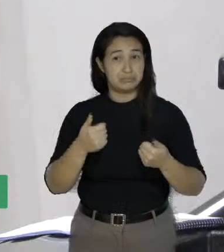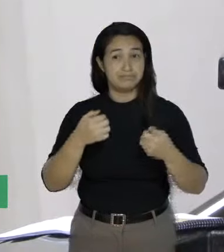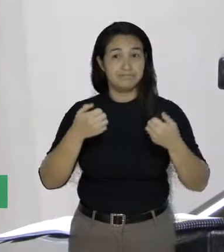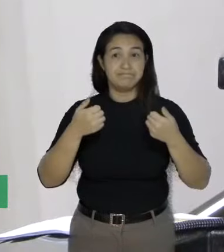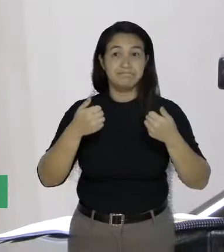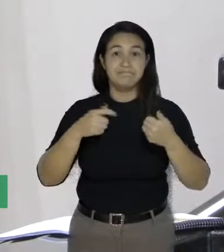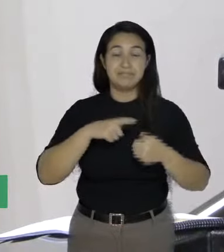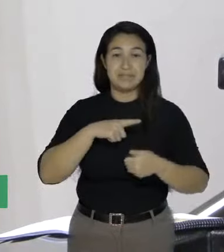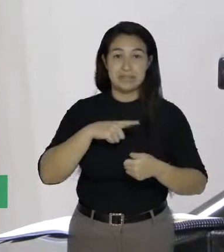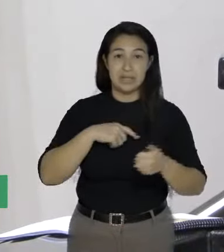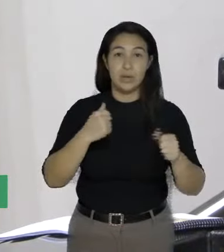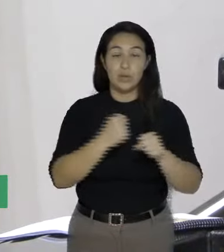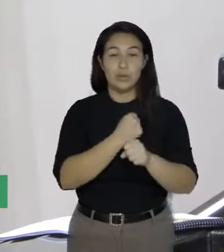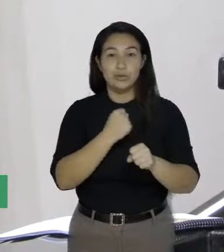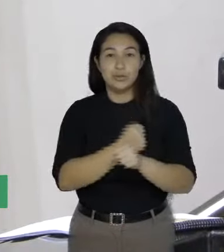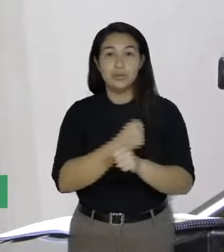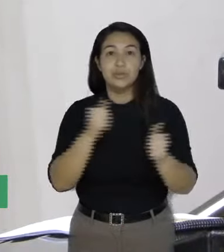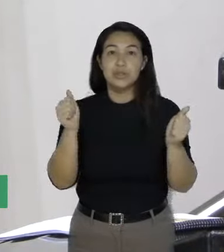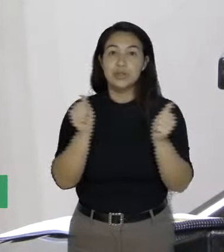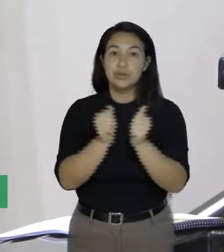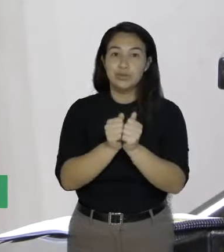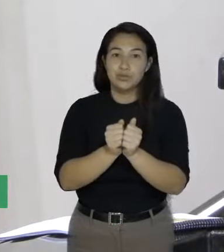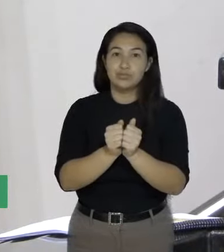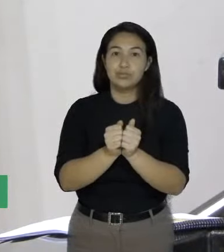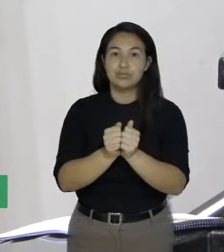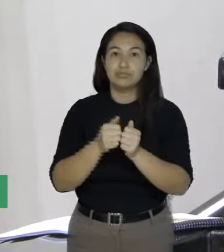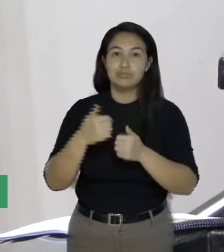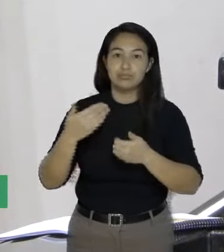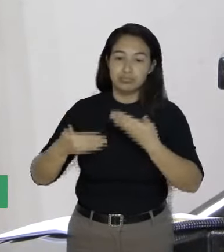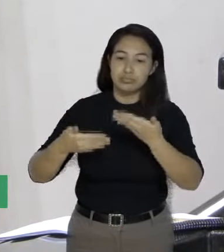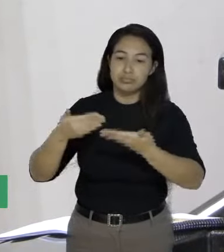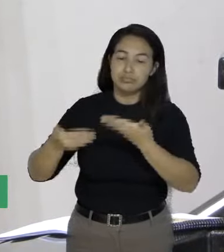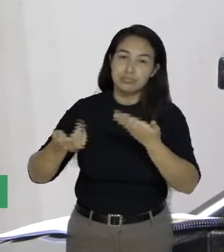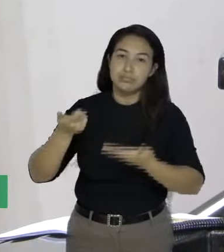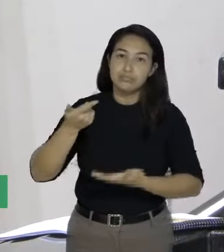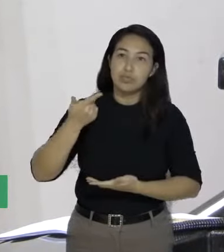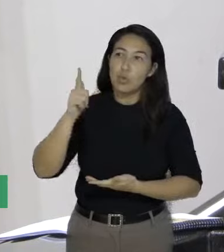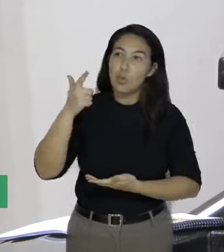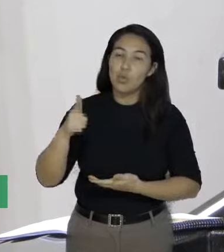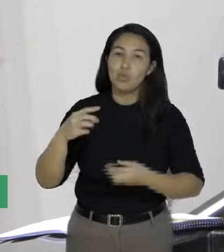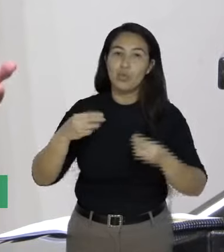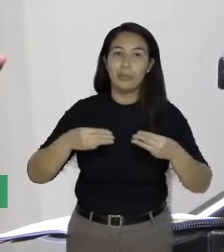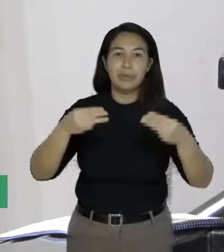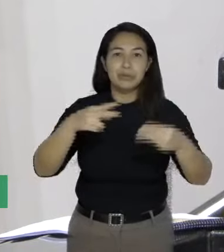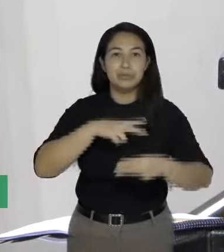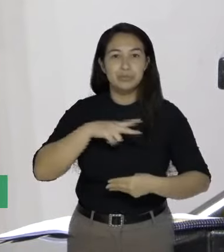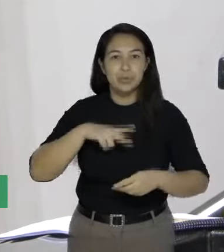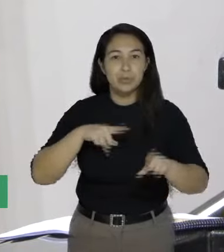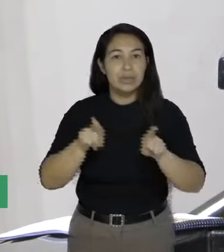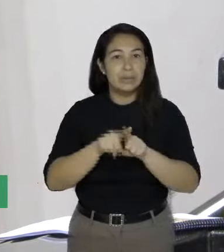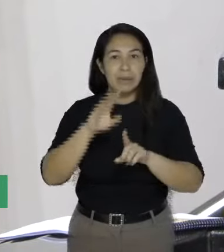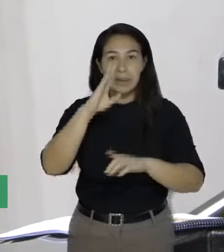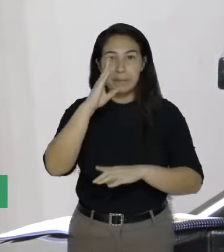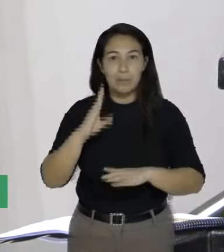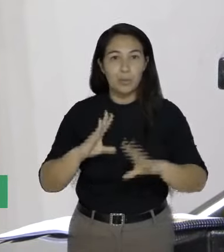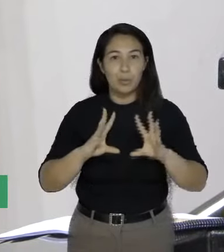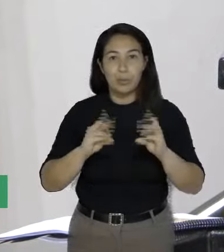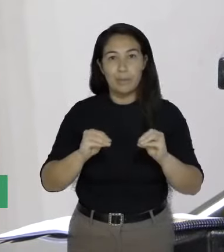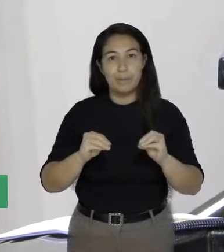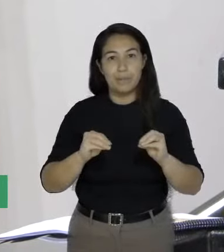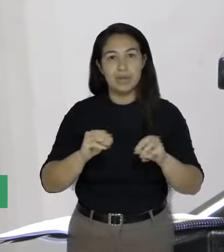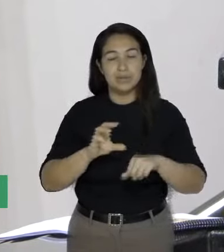e construída aqui replicada em outros Ministérios públicos e no Brasil todo por meio do Conselho Nacional